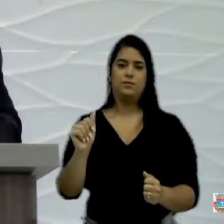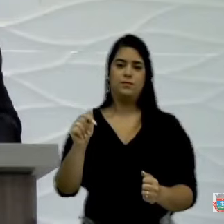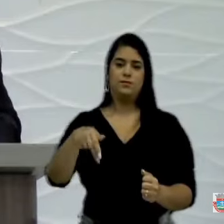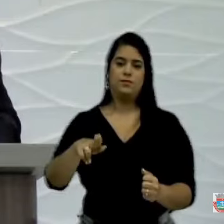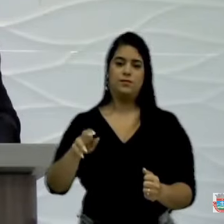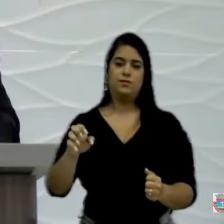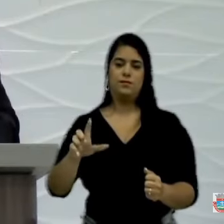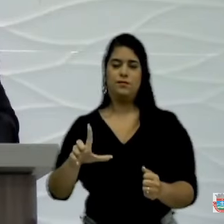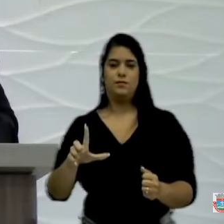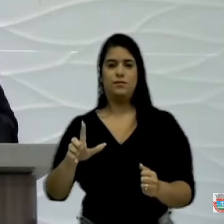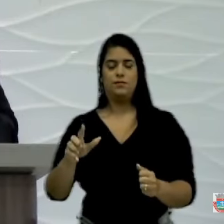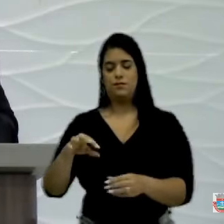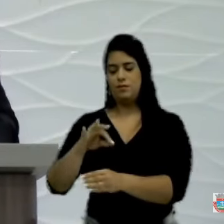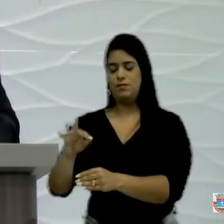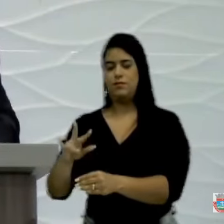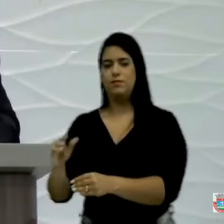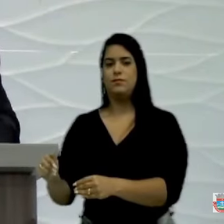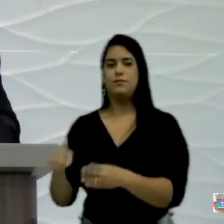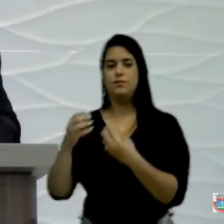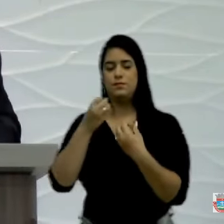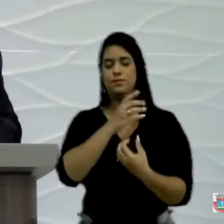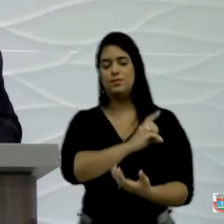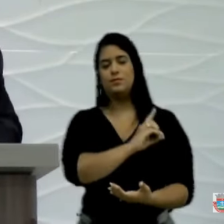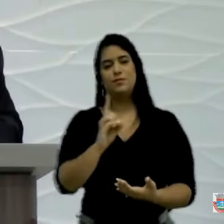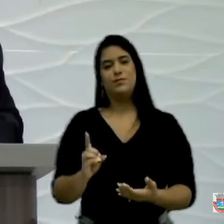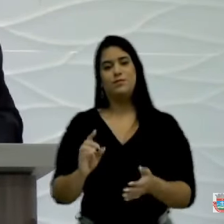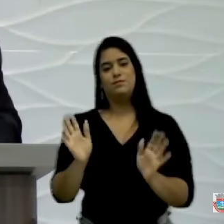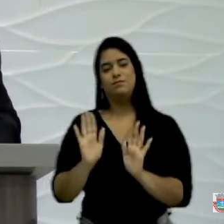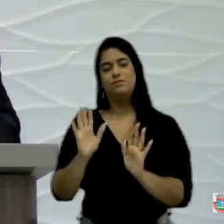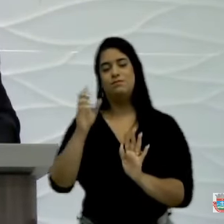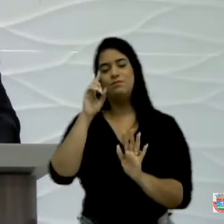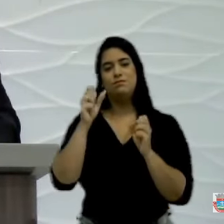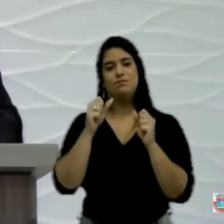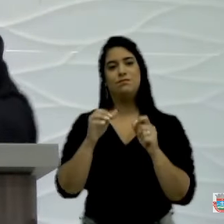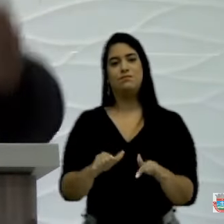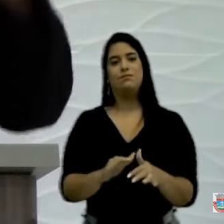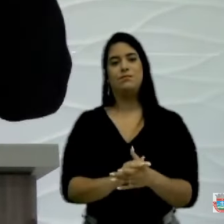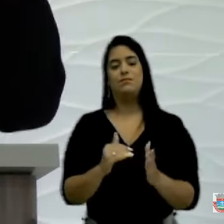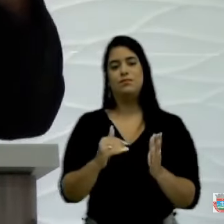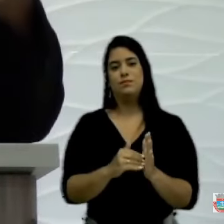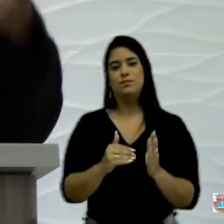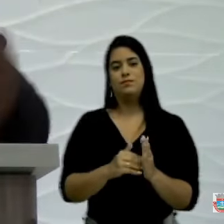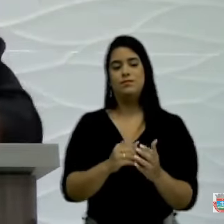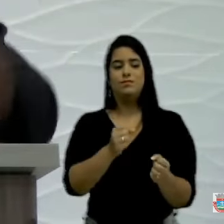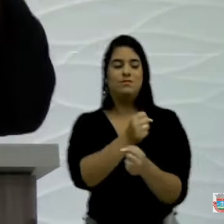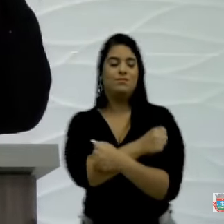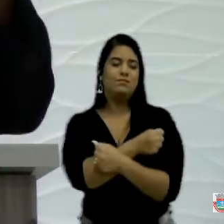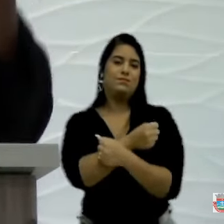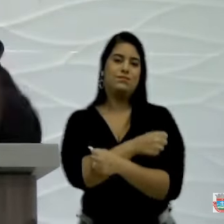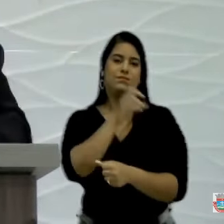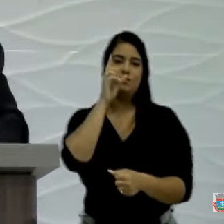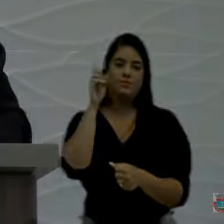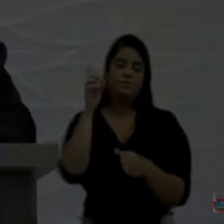da Vila do Espírito Santo. Para todos vocês, um bom dia. Tchau, fique com Deus. Até a próxima. Um abraço a todos, que Deus proteja todos.